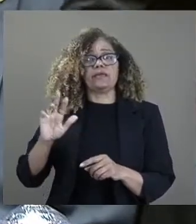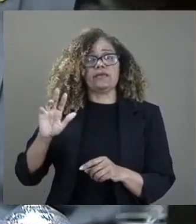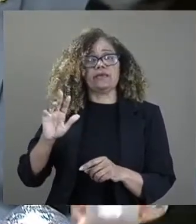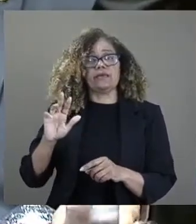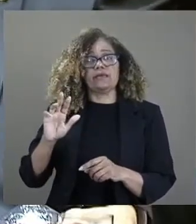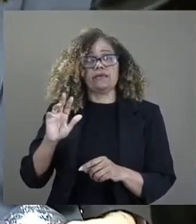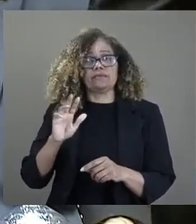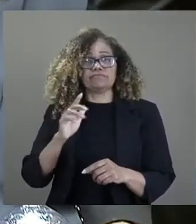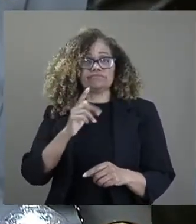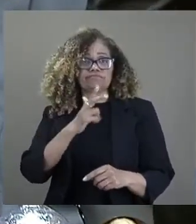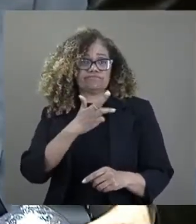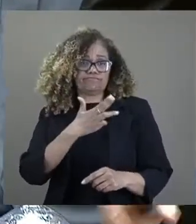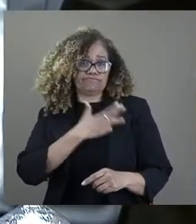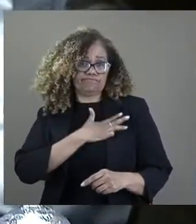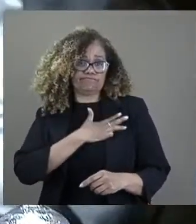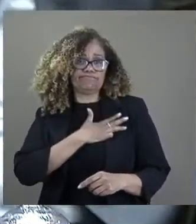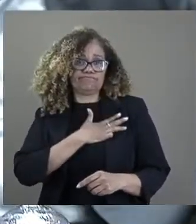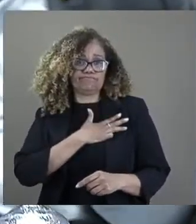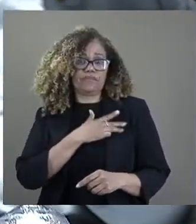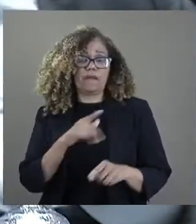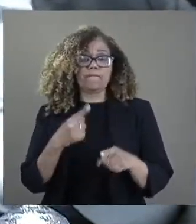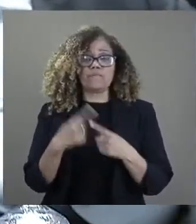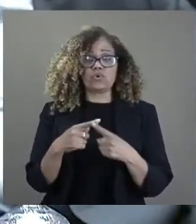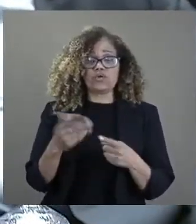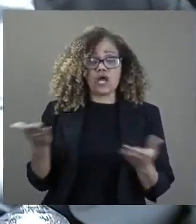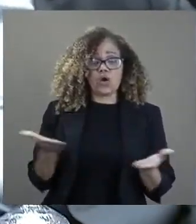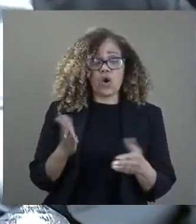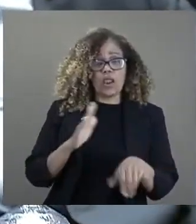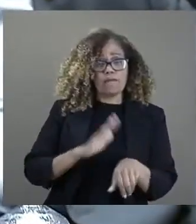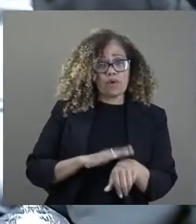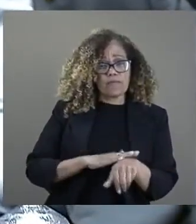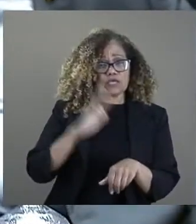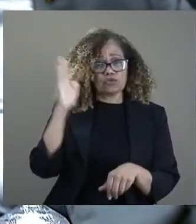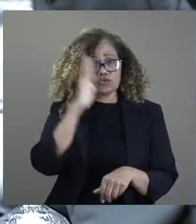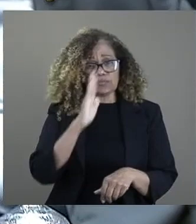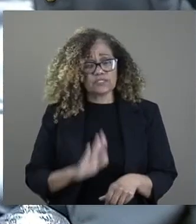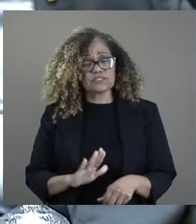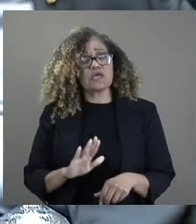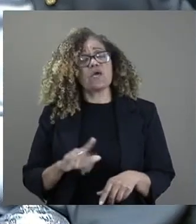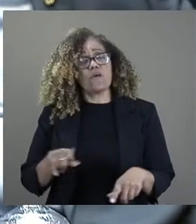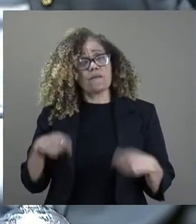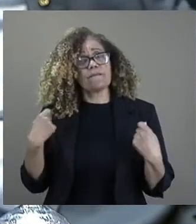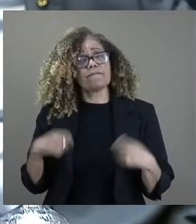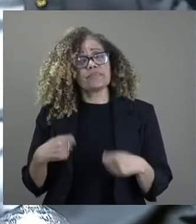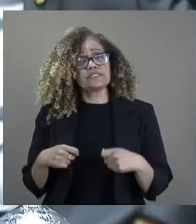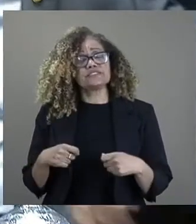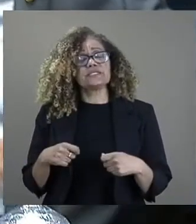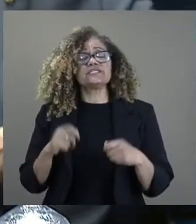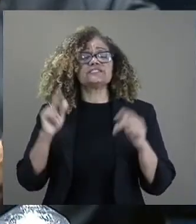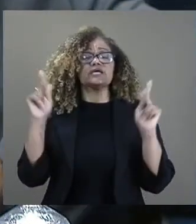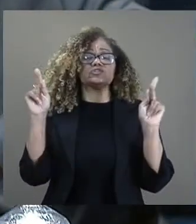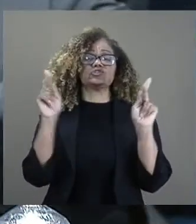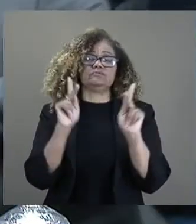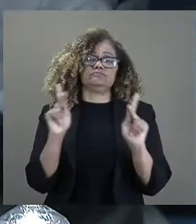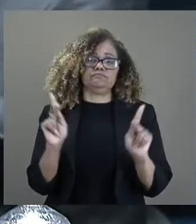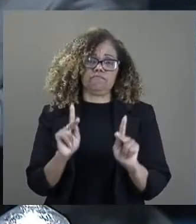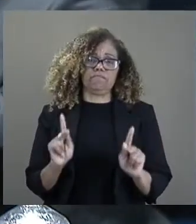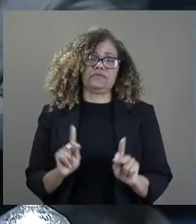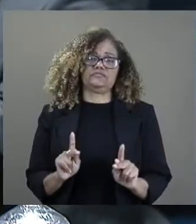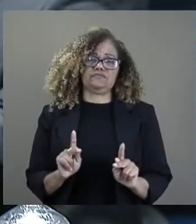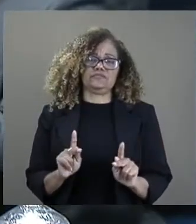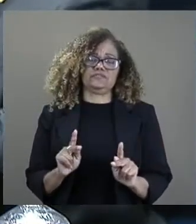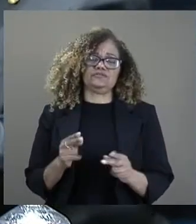de situação, porque nós estamos vivendo um momento no Brasil onde há necessidade de pacificação, de